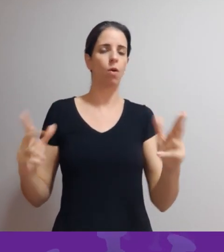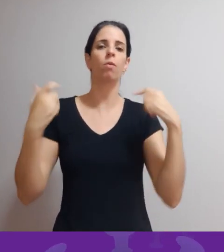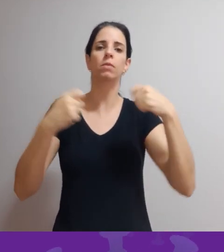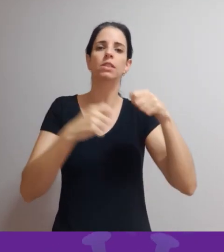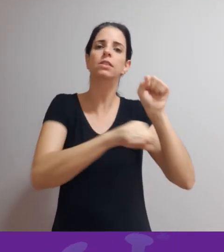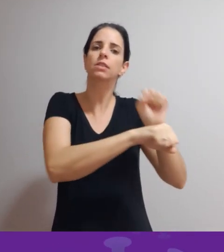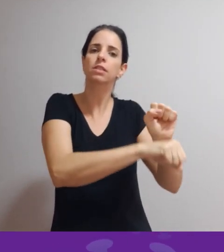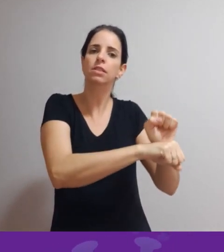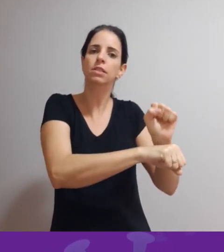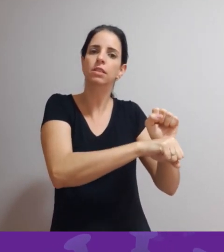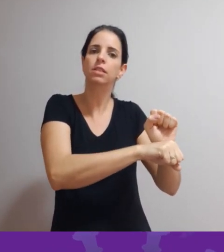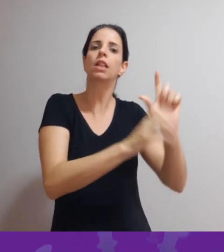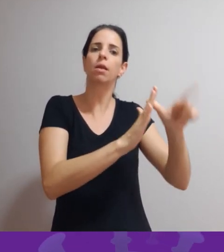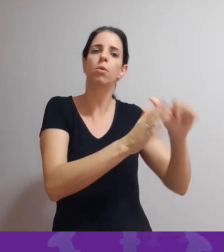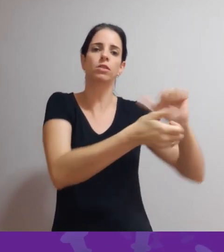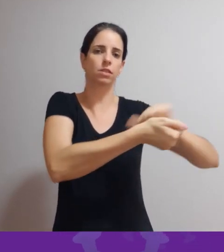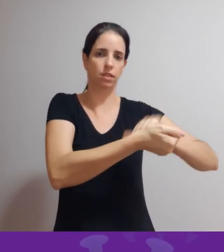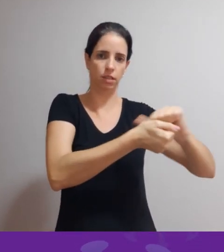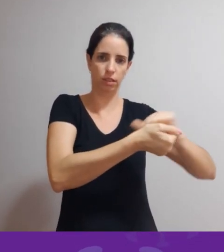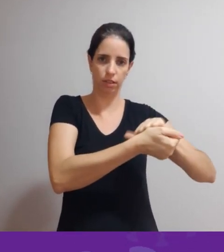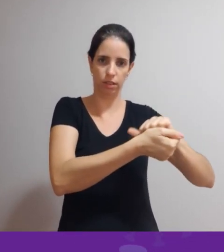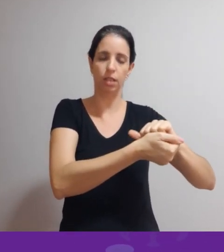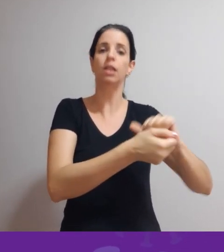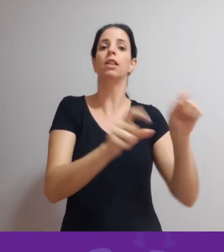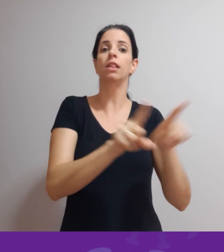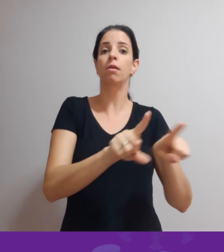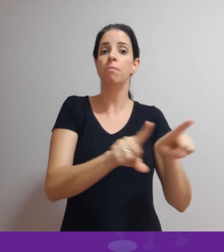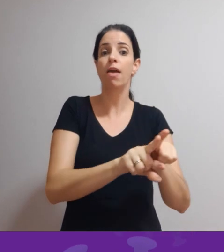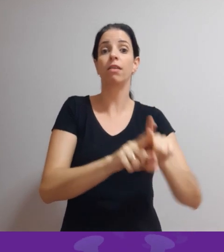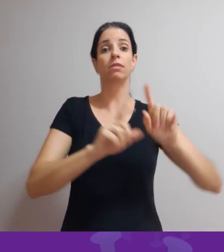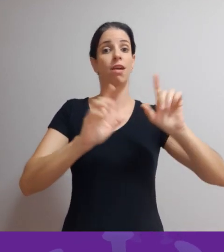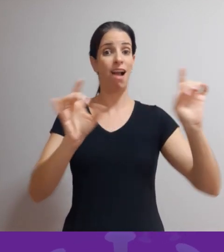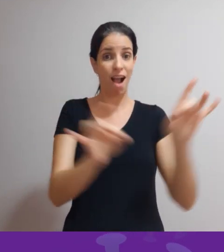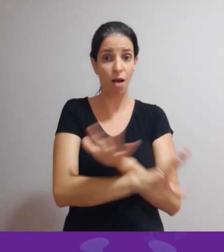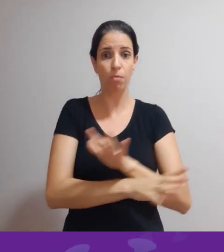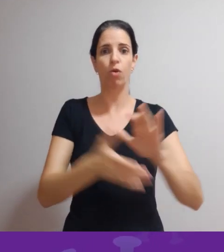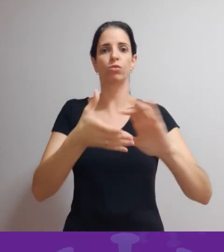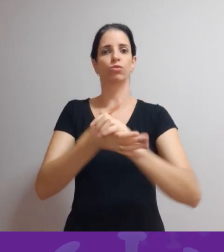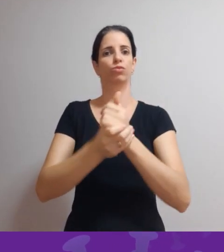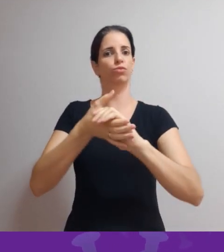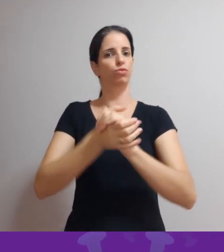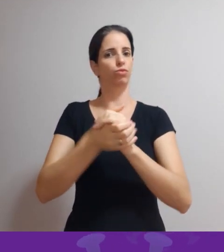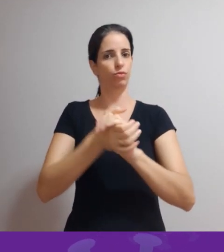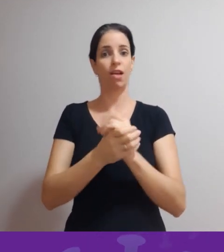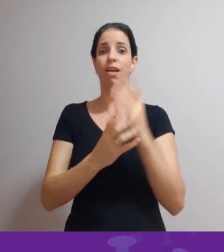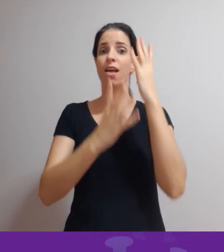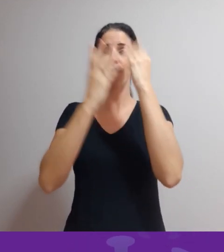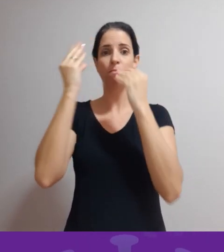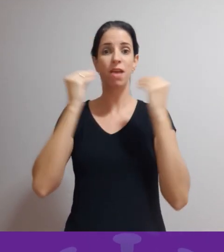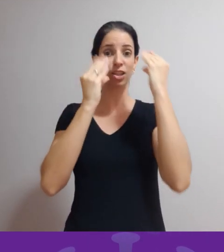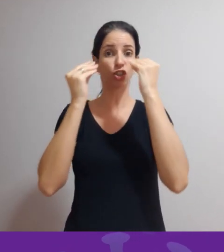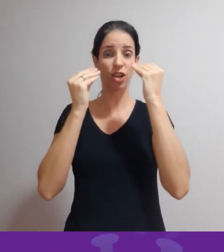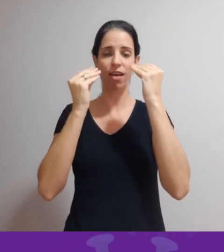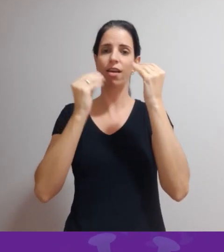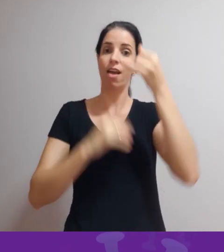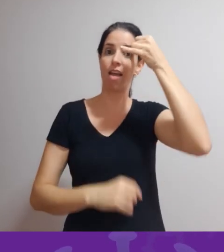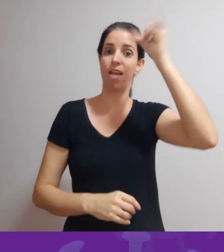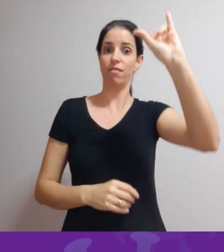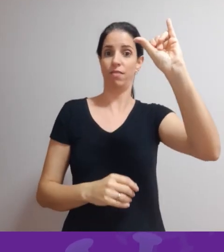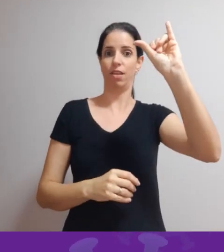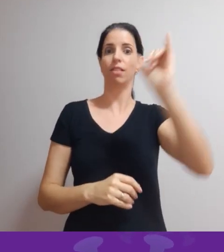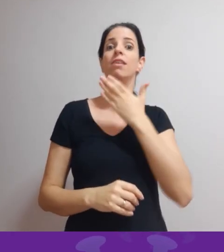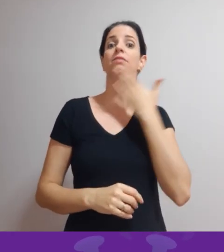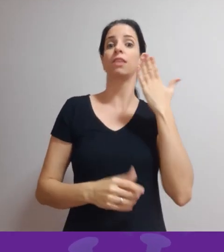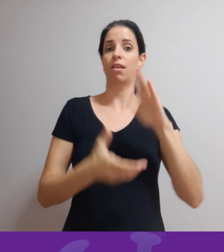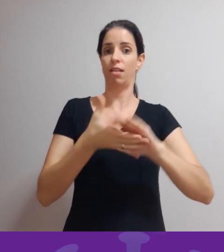tempo antes de lavar depois que terminar de lavar roupa tem que lavar as mãos né e lembrar de nunca levar as mãos ao rosto sem lavá-las